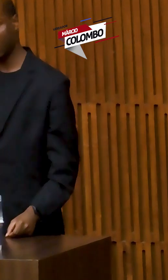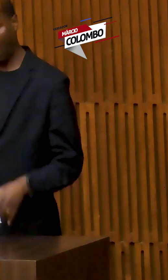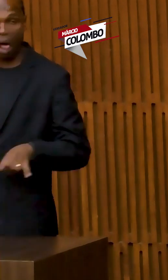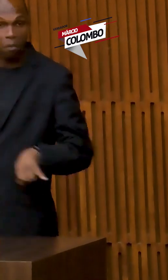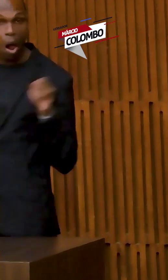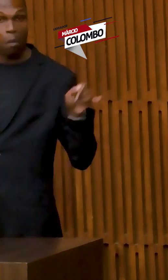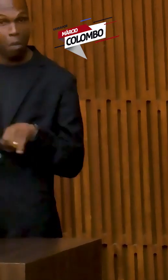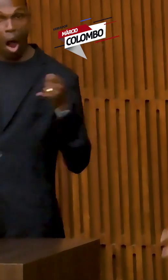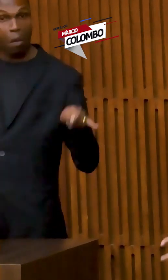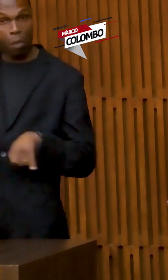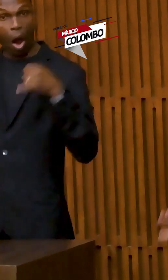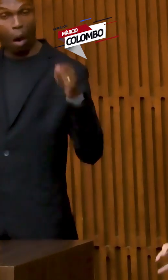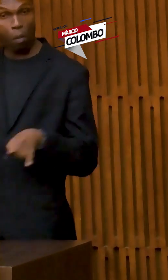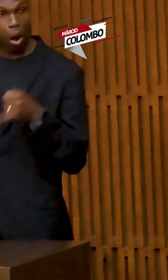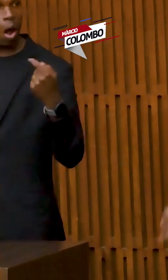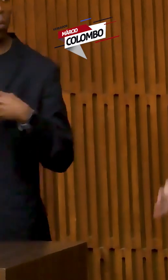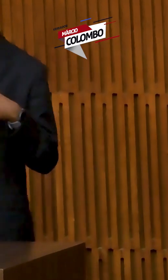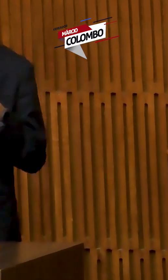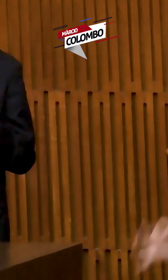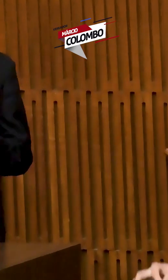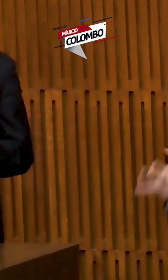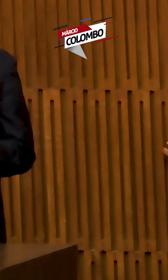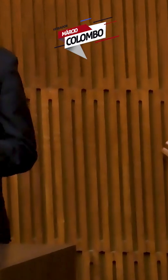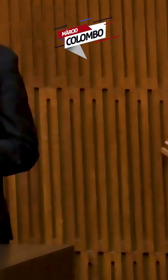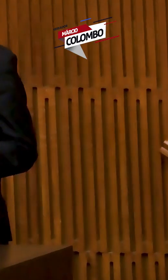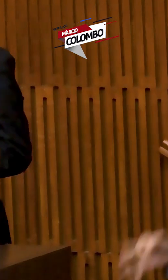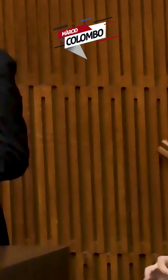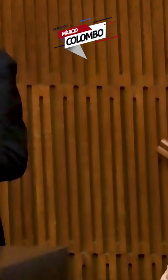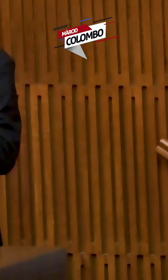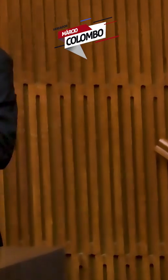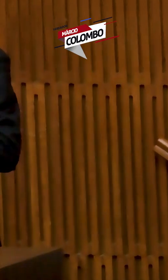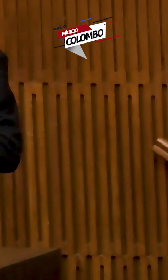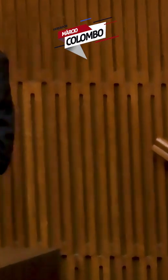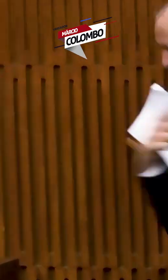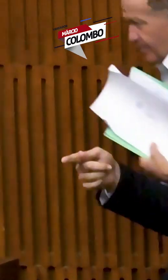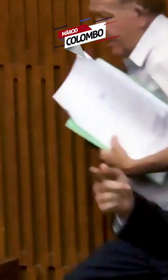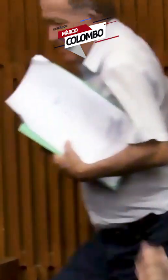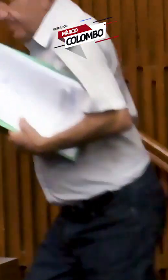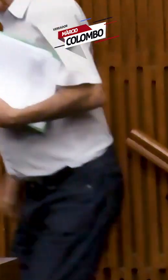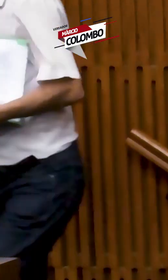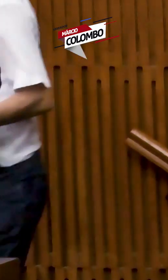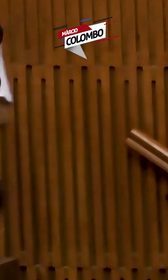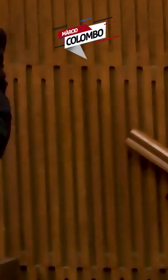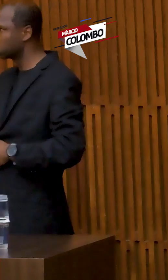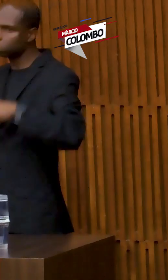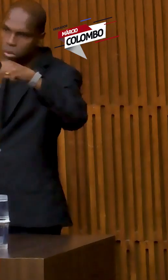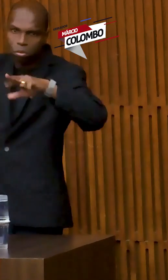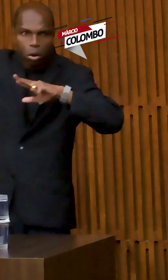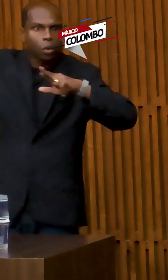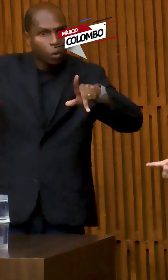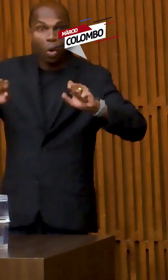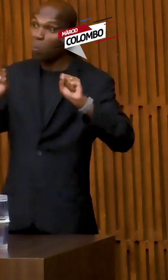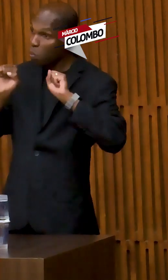ainda no Brasil a gente está sobre um regime que a gente pode ter liberdade de expressão, de pensamento e divergências. Se a